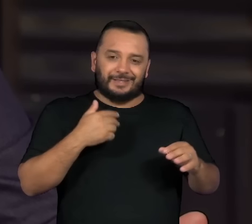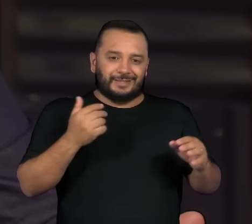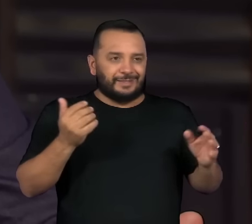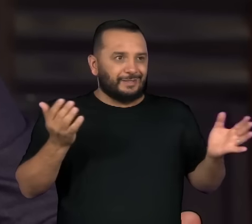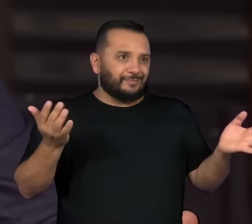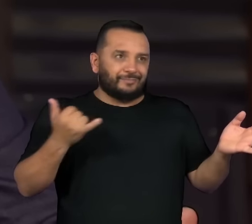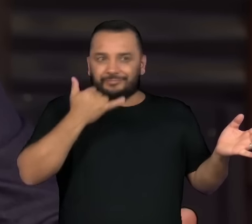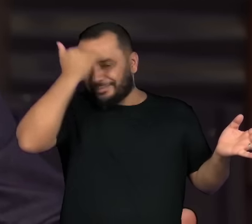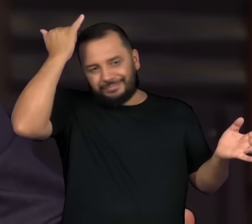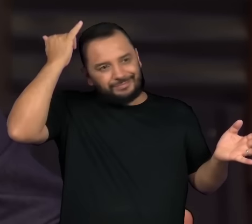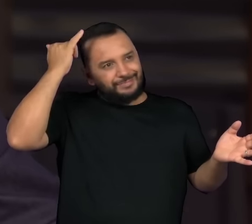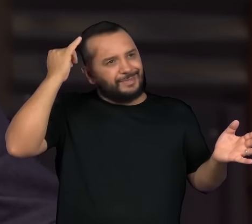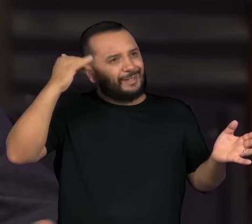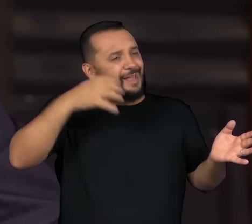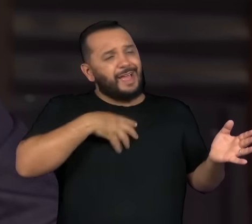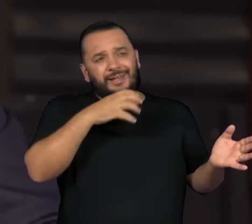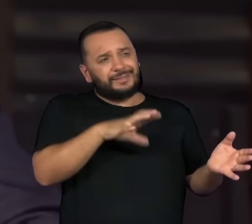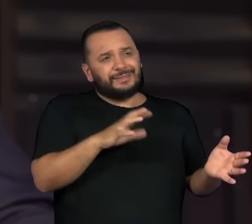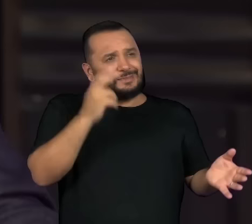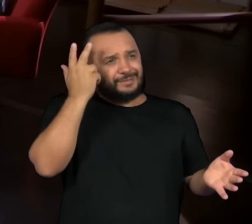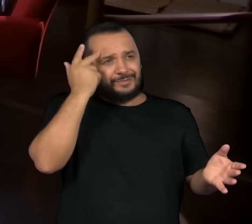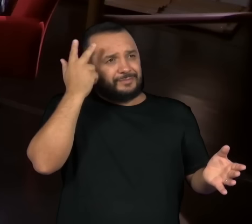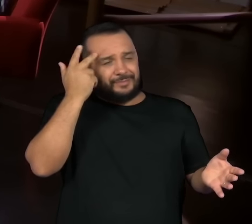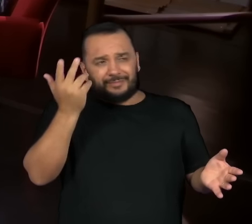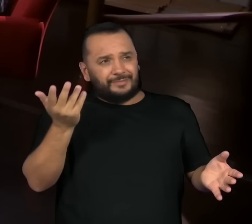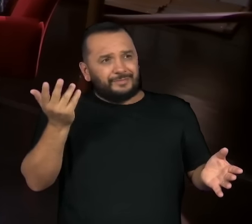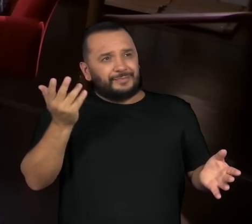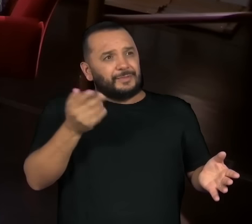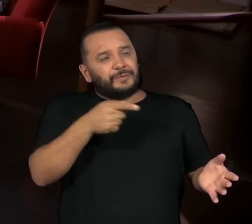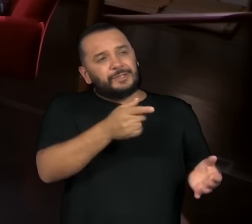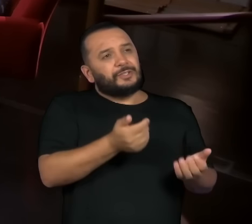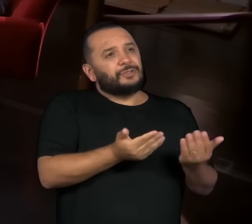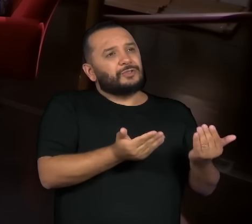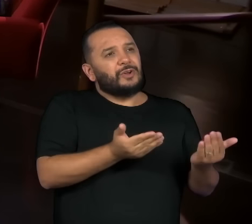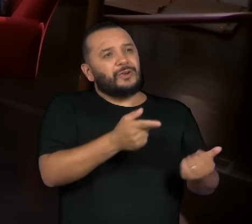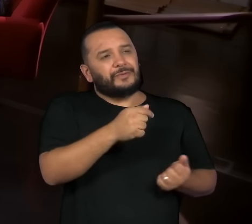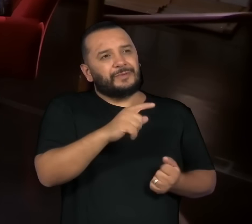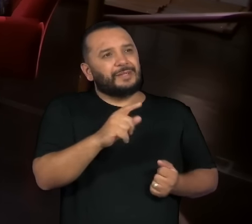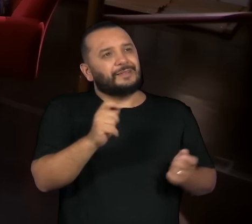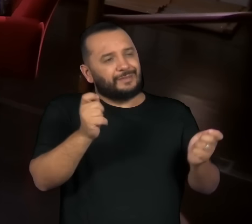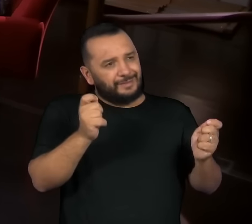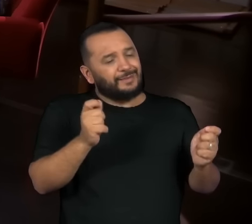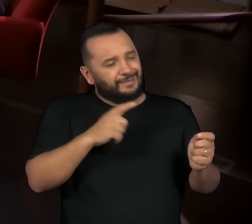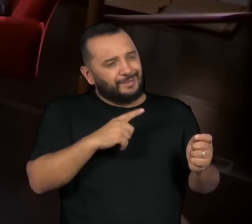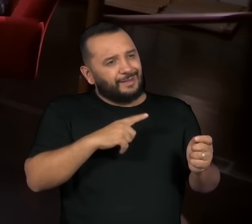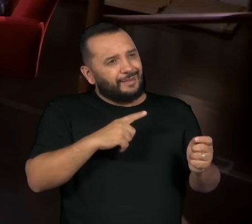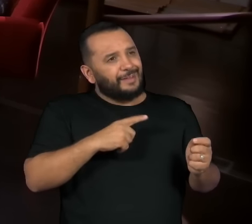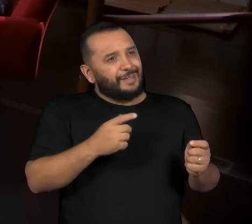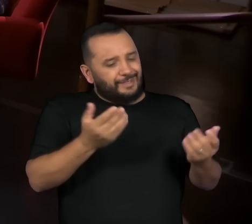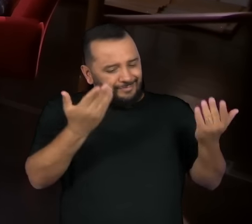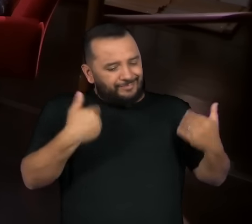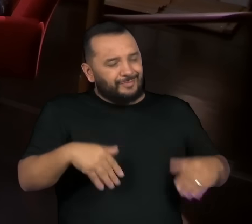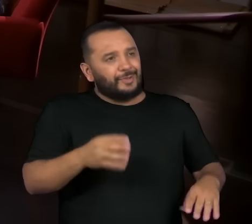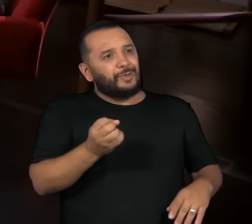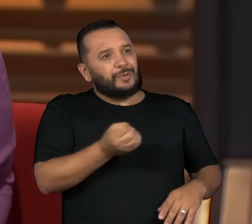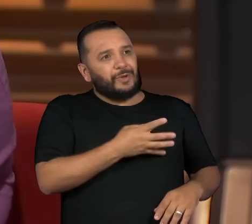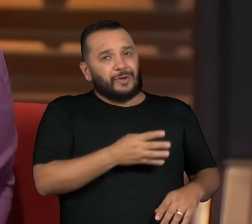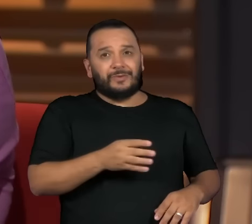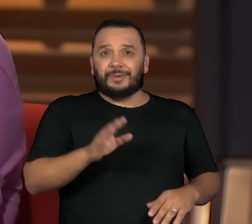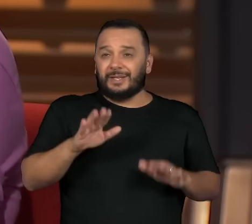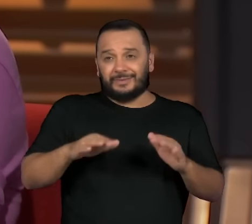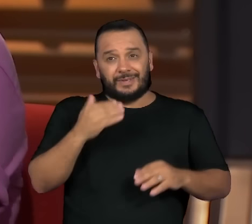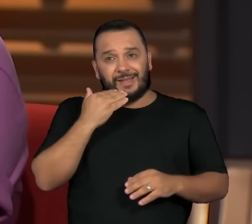do jogo, né? Uma amassada na lataria. Você é muito jovem, tem lataria novíssima, pode amassar muitas vezes. Às vezes está um pouco